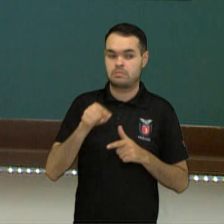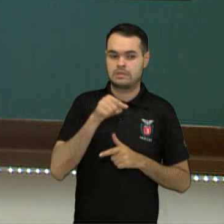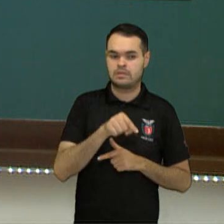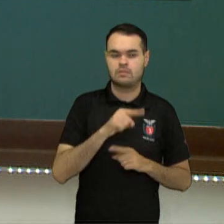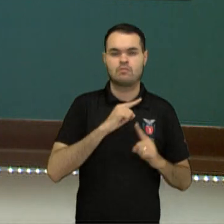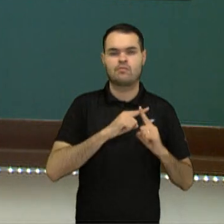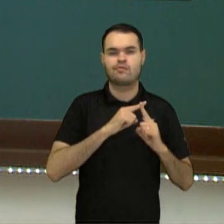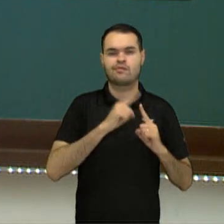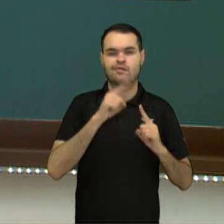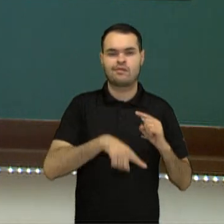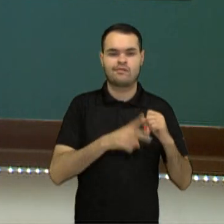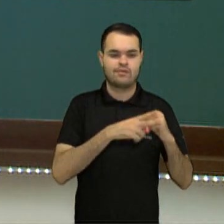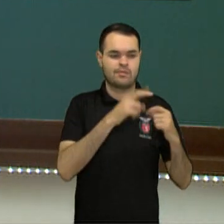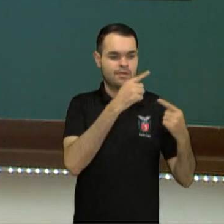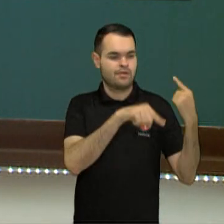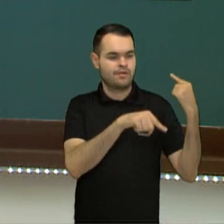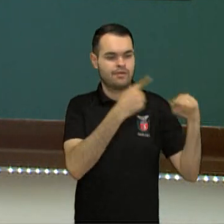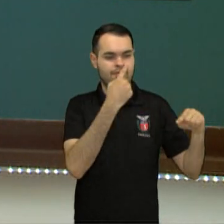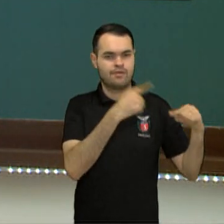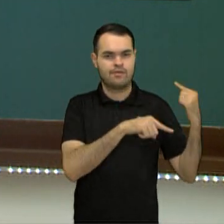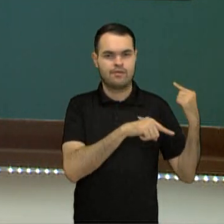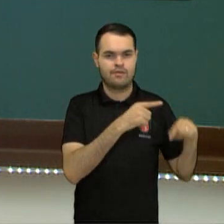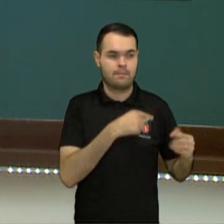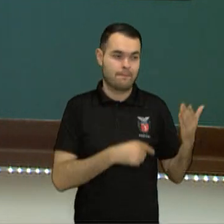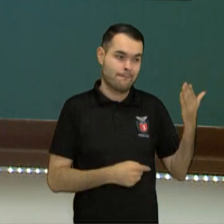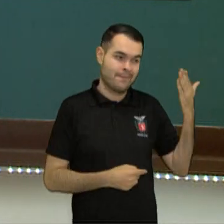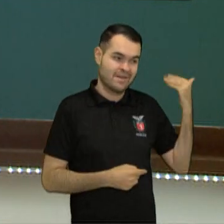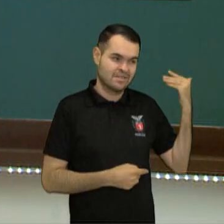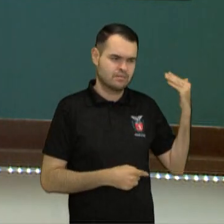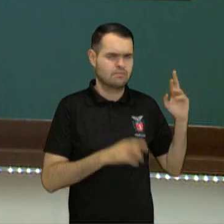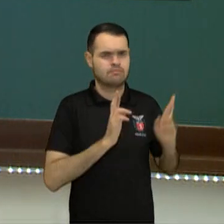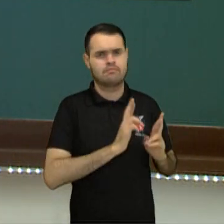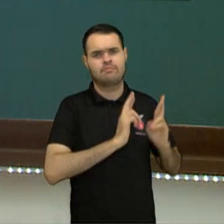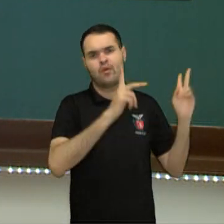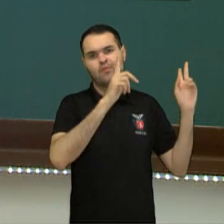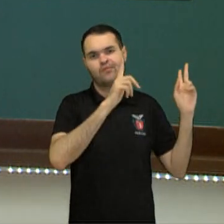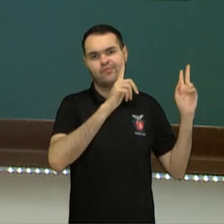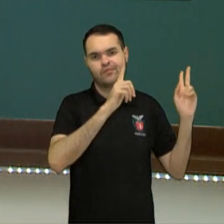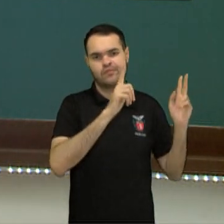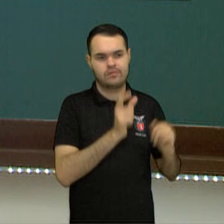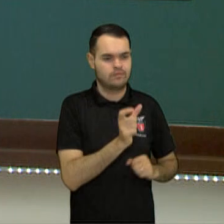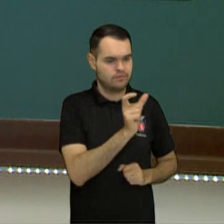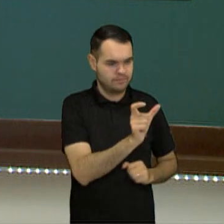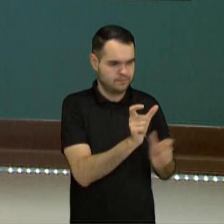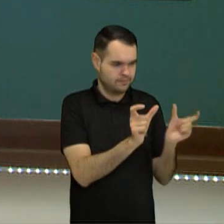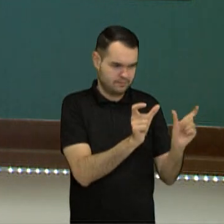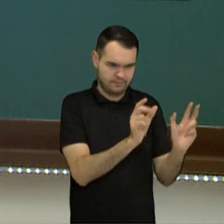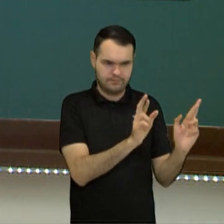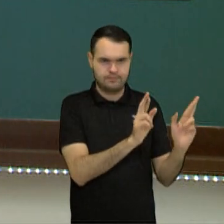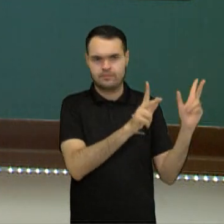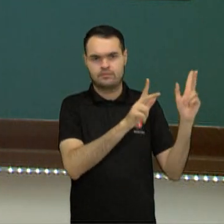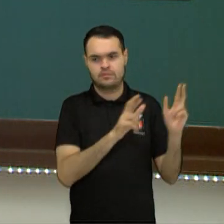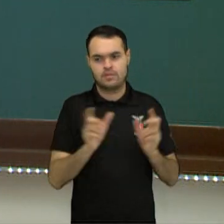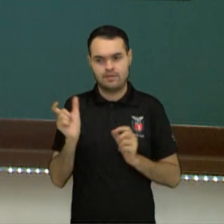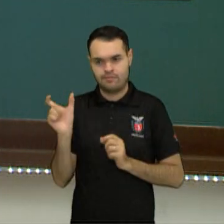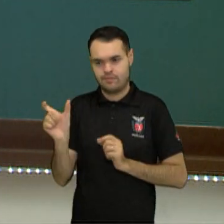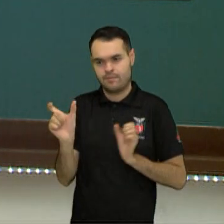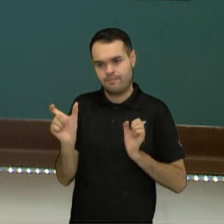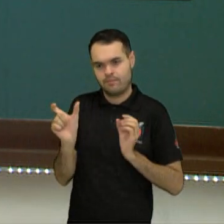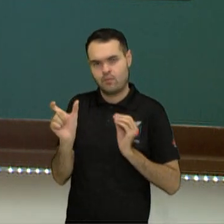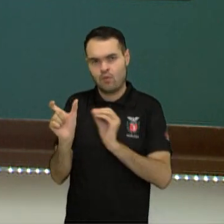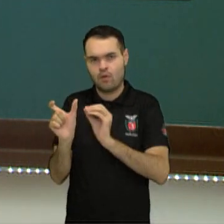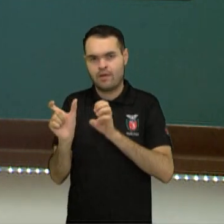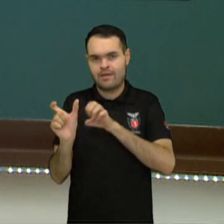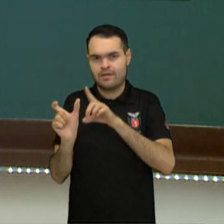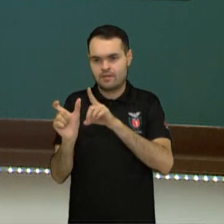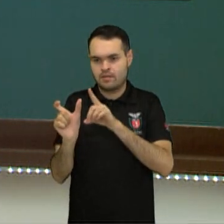porque os verbos irregulares, a forma de passado deles é de maneiras diferentes. Não existe uma regra como os irregulares que basta você acrescentar